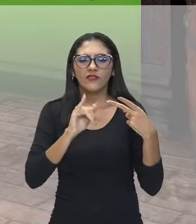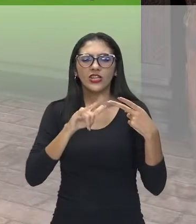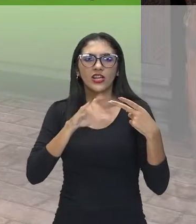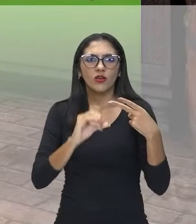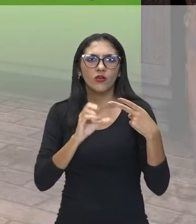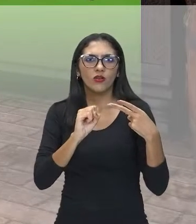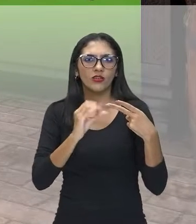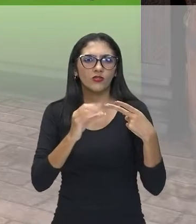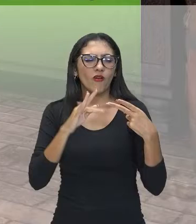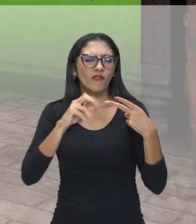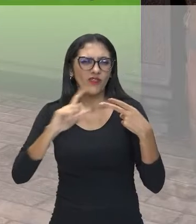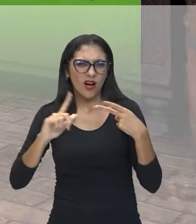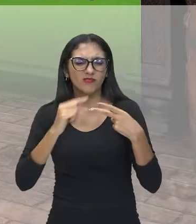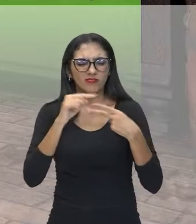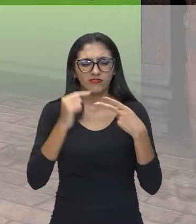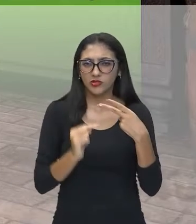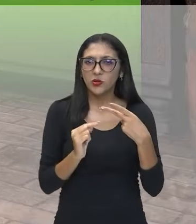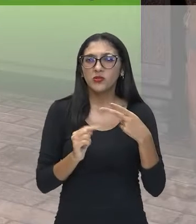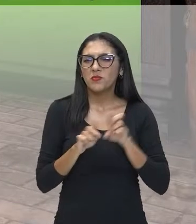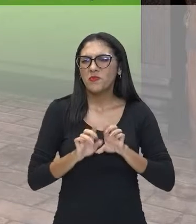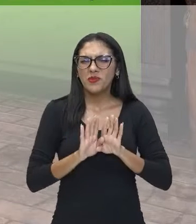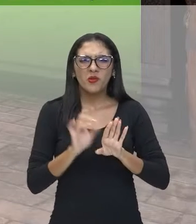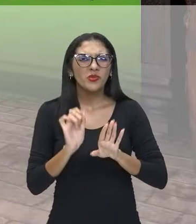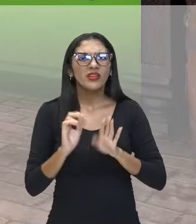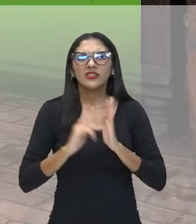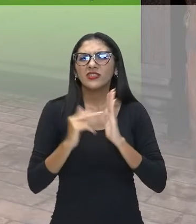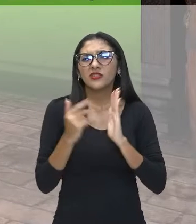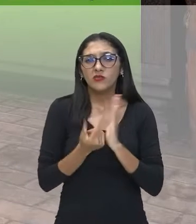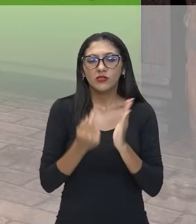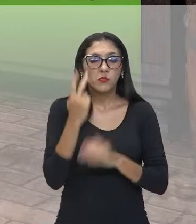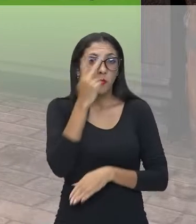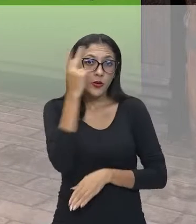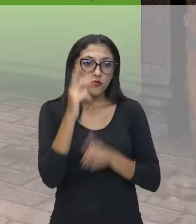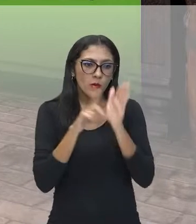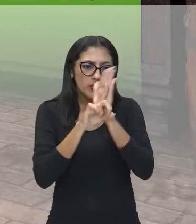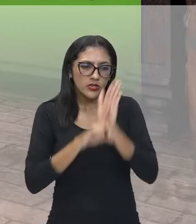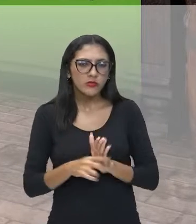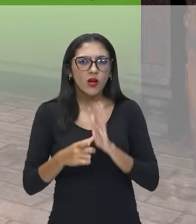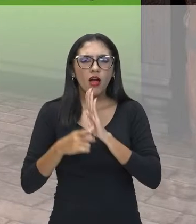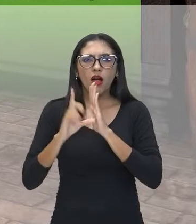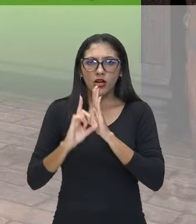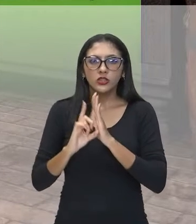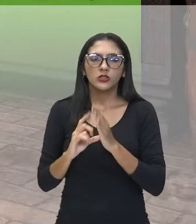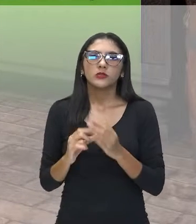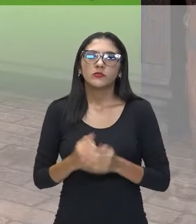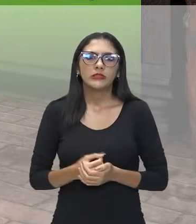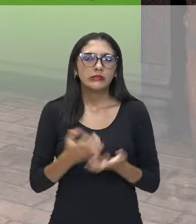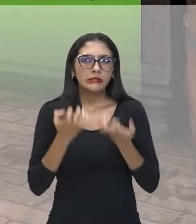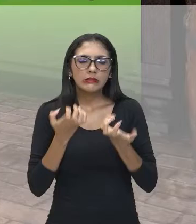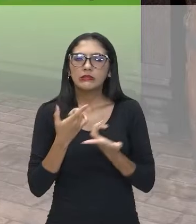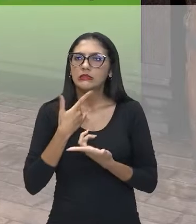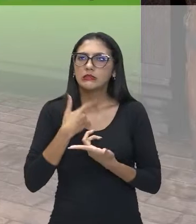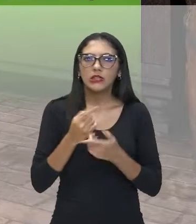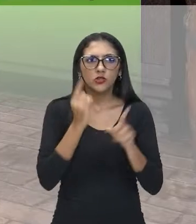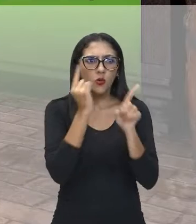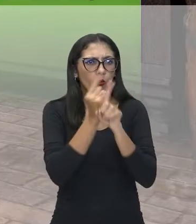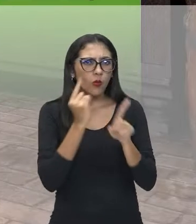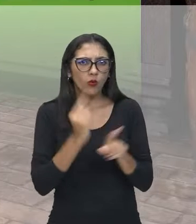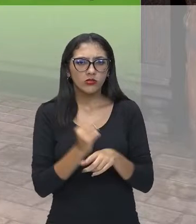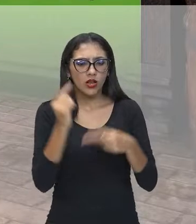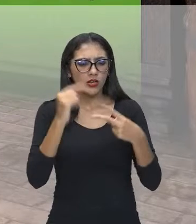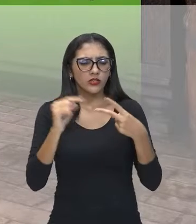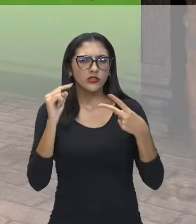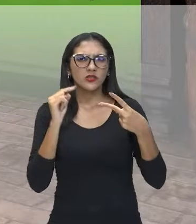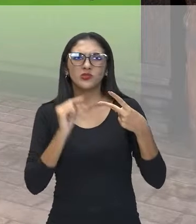os alquimistas daquela época, basicamente tentaram descobrir essas duas coisas importantes, né? O elixir da